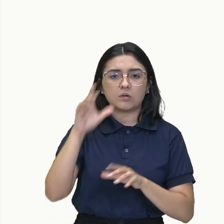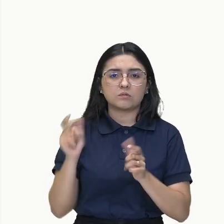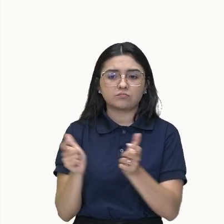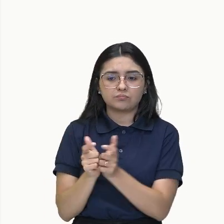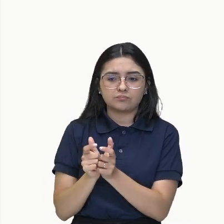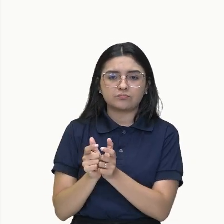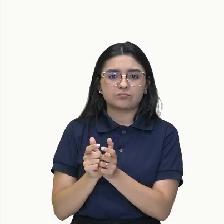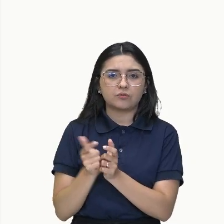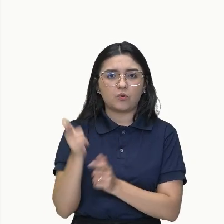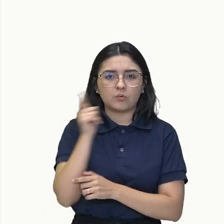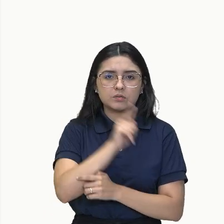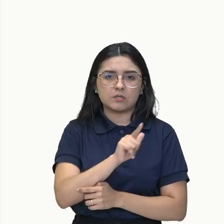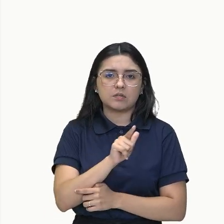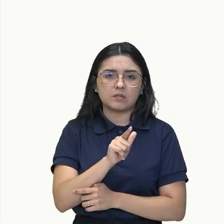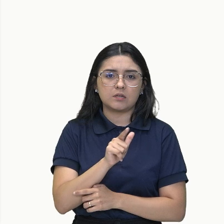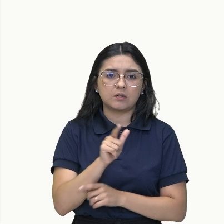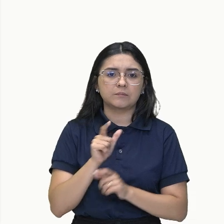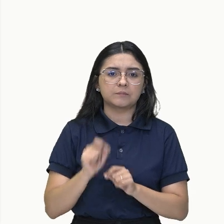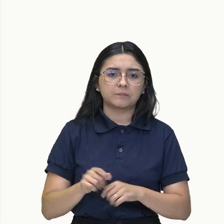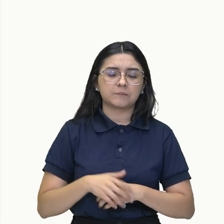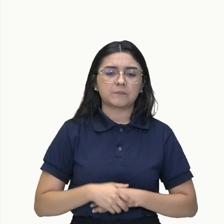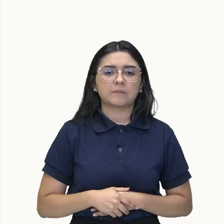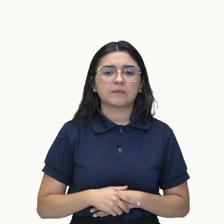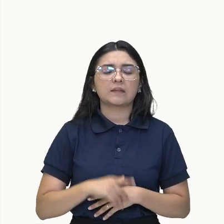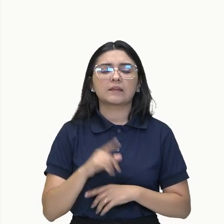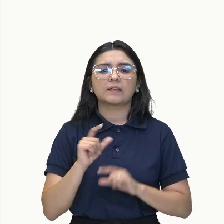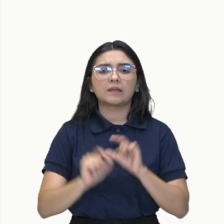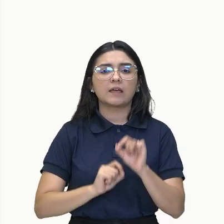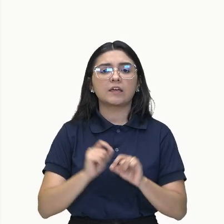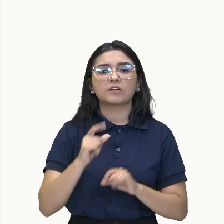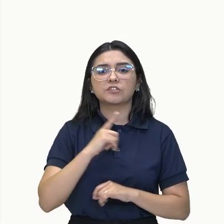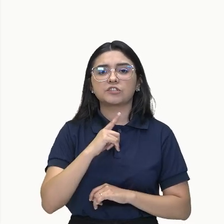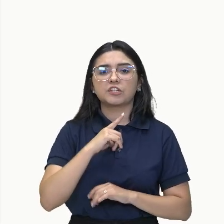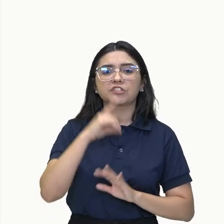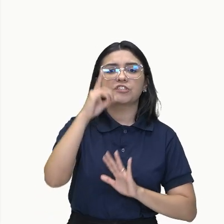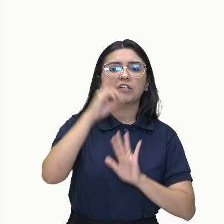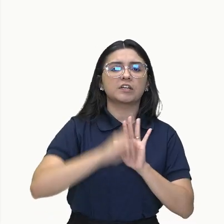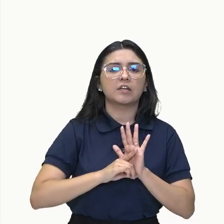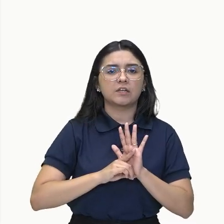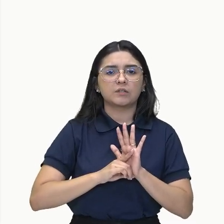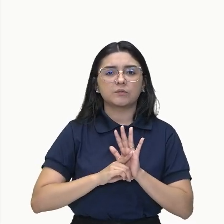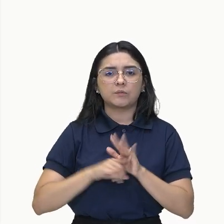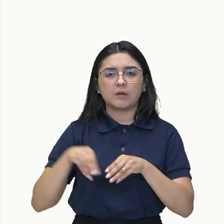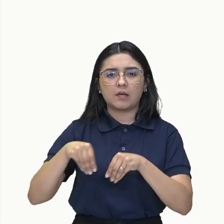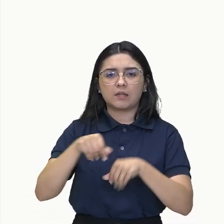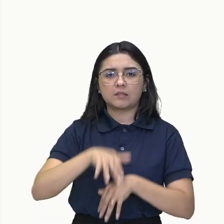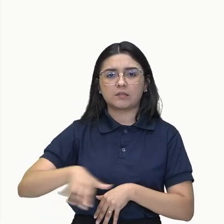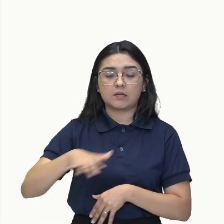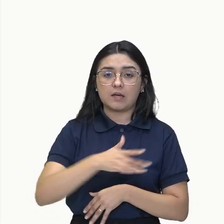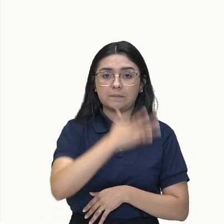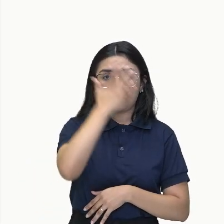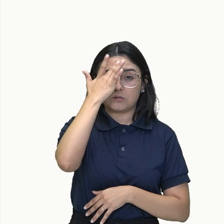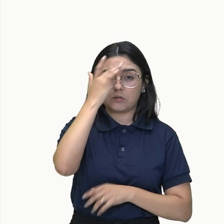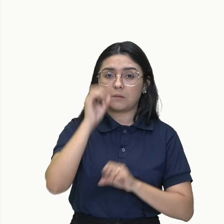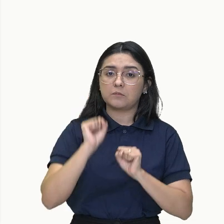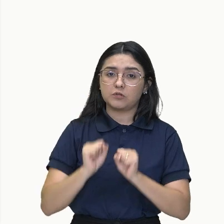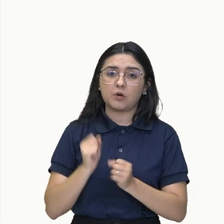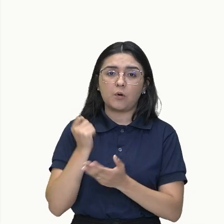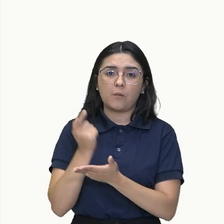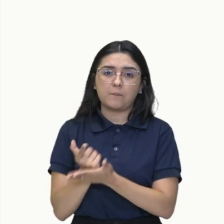maior parte da população. Quem tinha direito à terra, pessoal? Aquela pessoa que poderia comprar essa